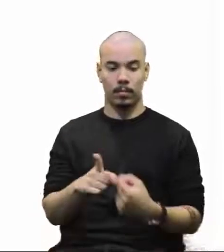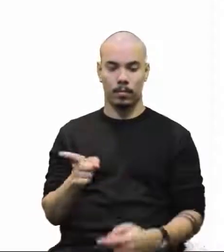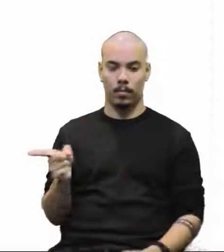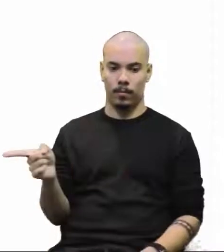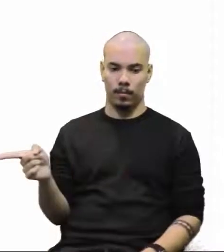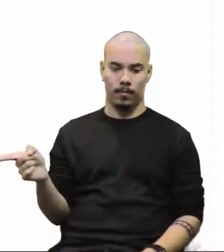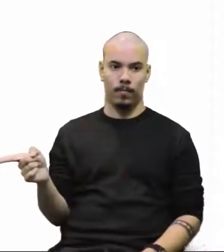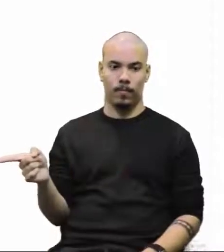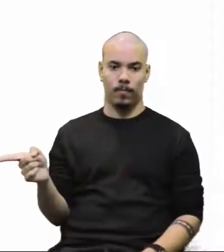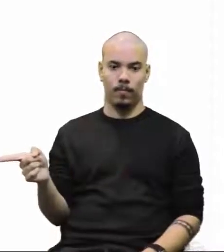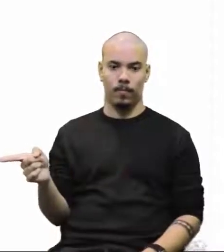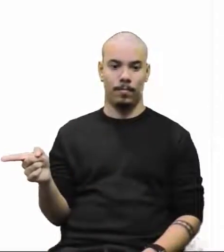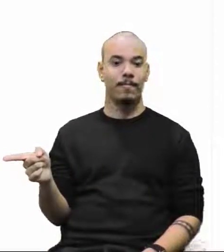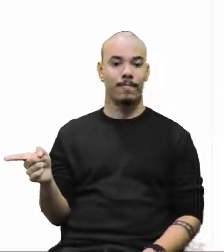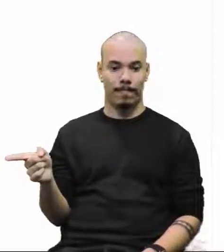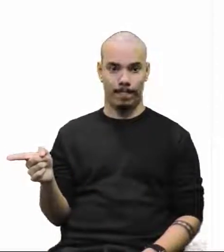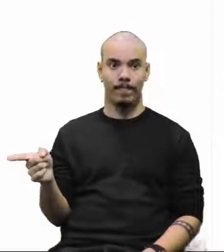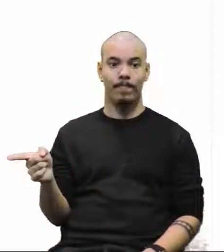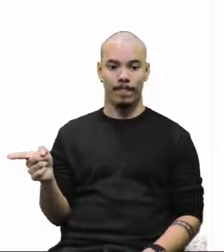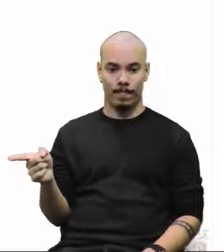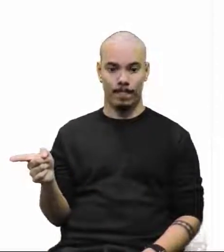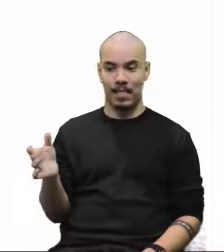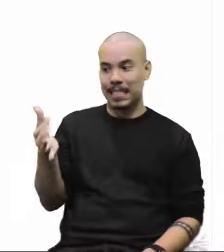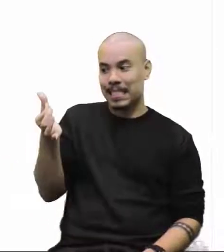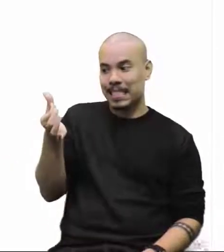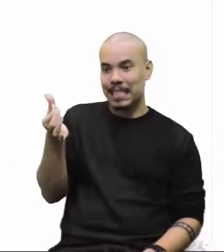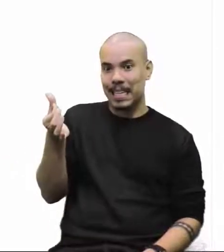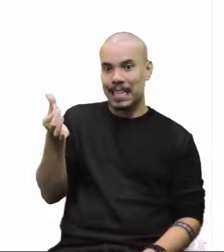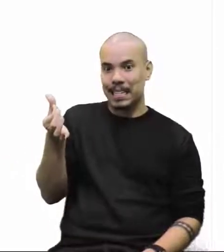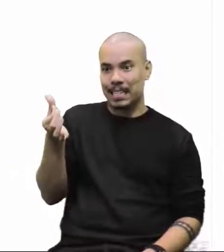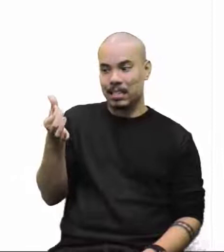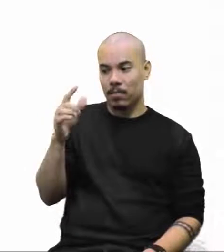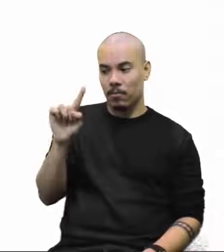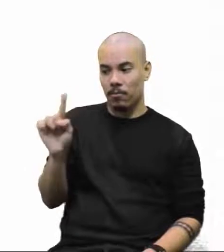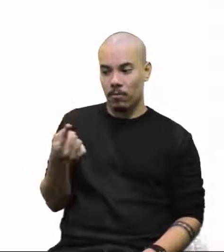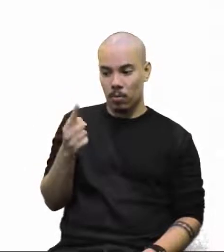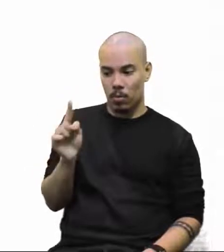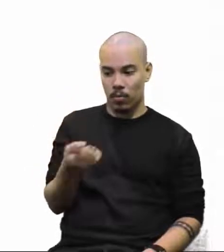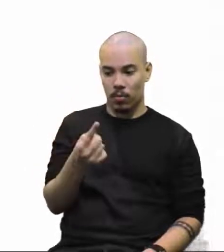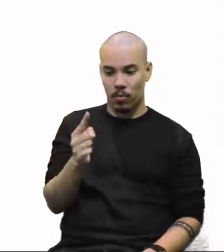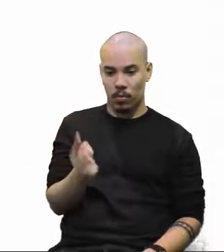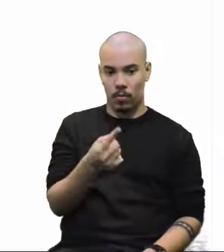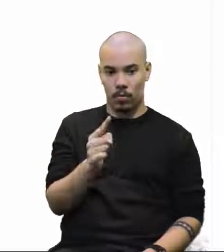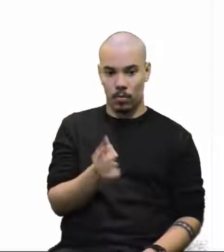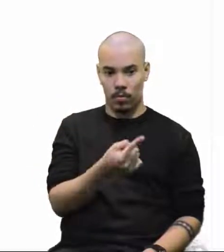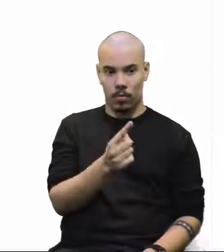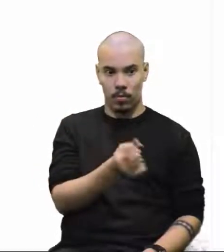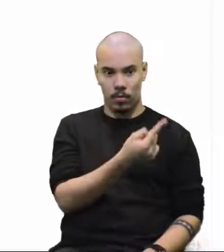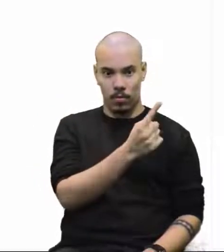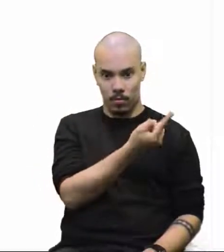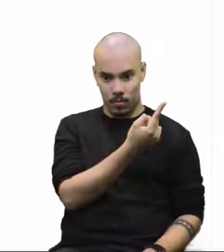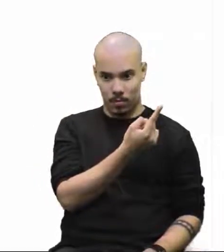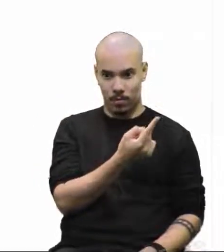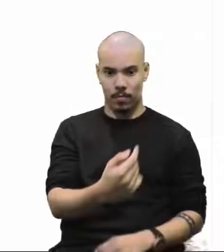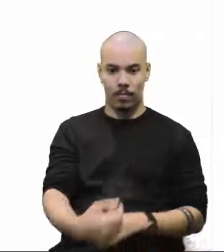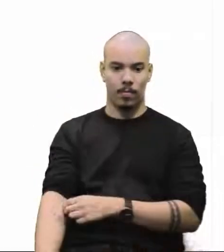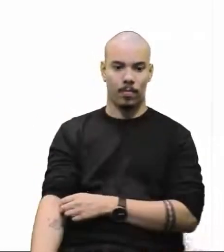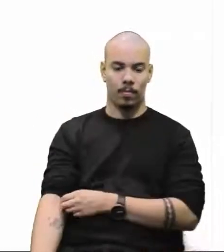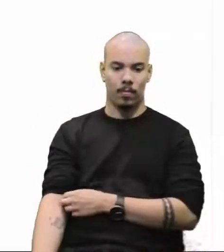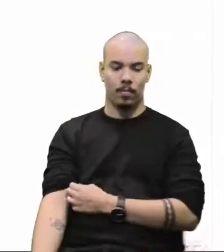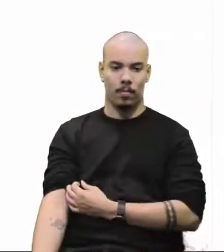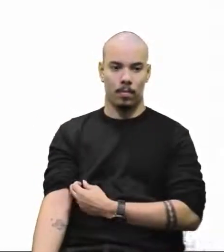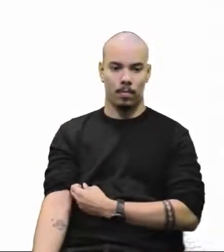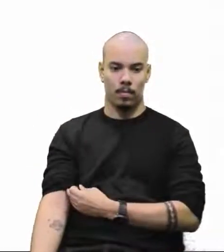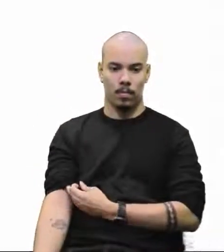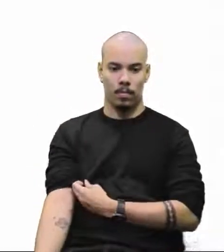8.000 metros por segundo. Por quê? Passa vírgula 6 vezes para a direita. Passando 3 vai ficar 8. Passando mais 3,